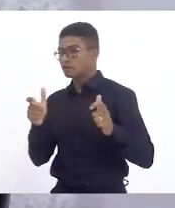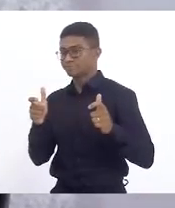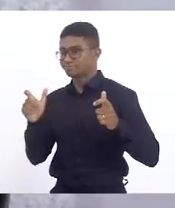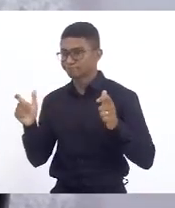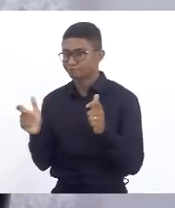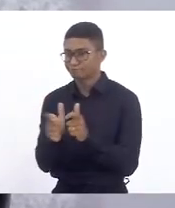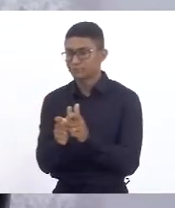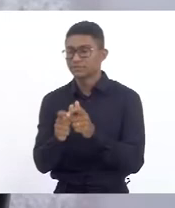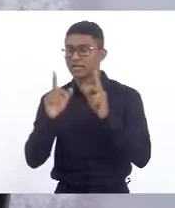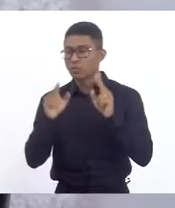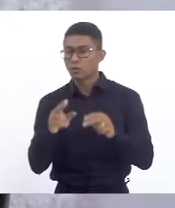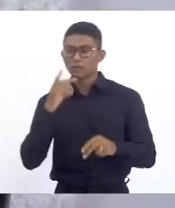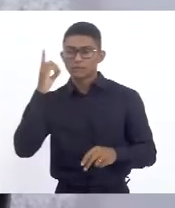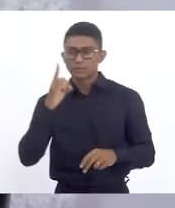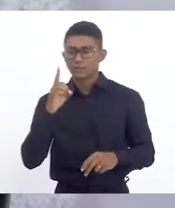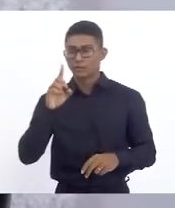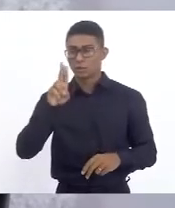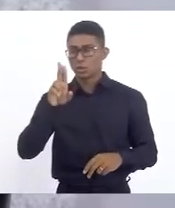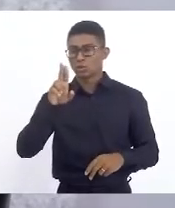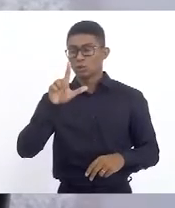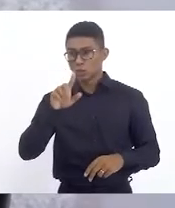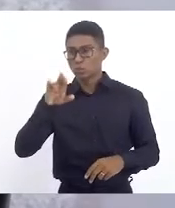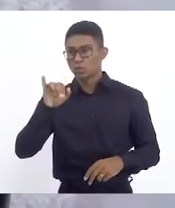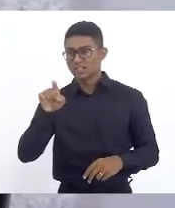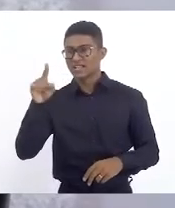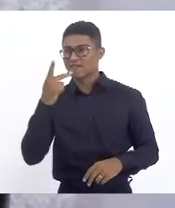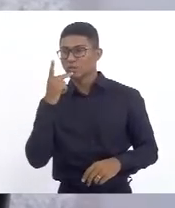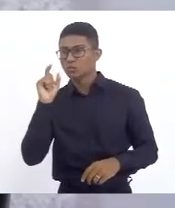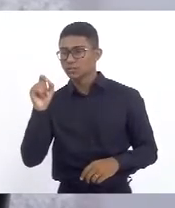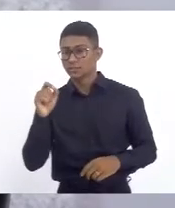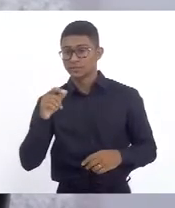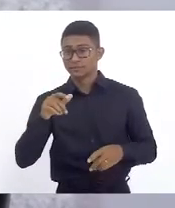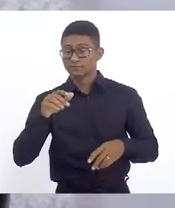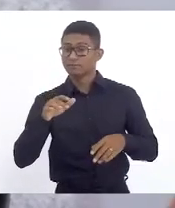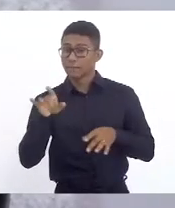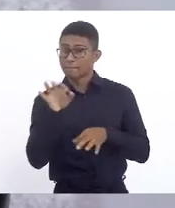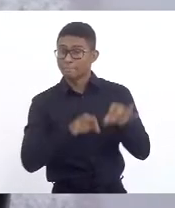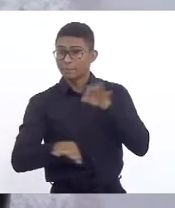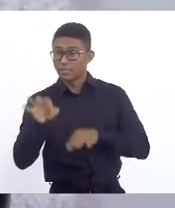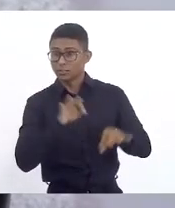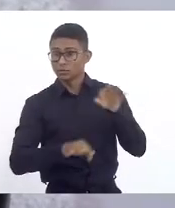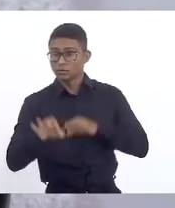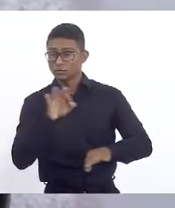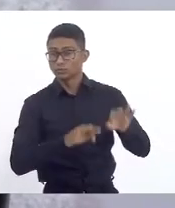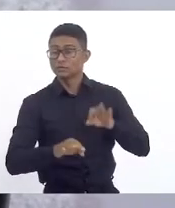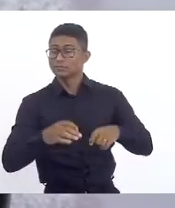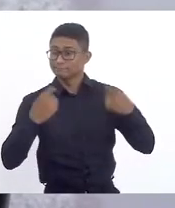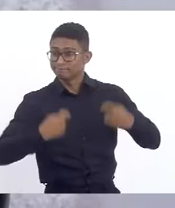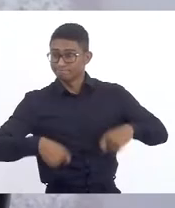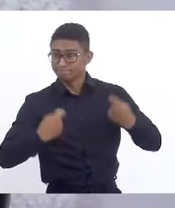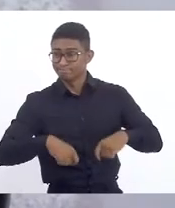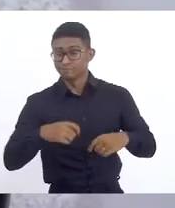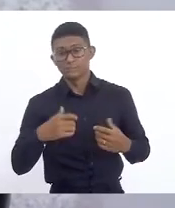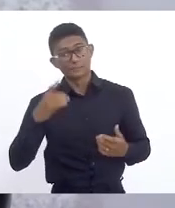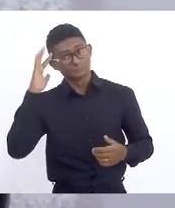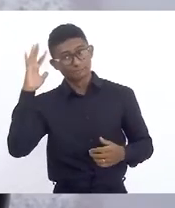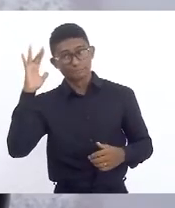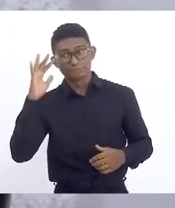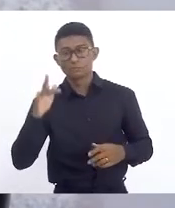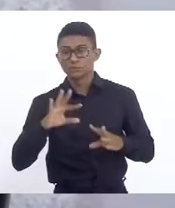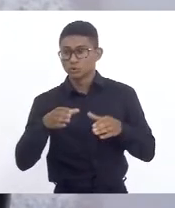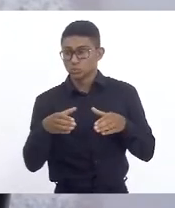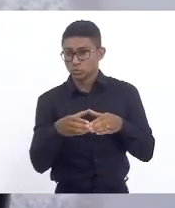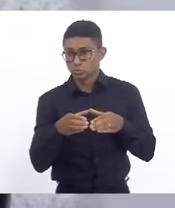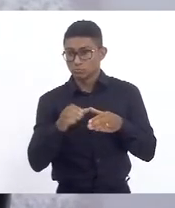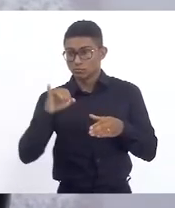que tem que repensar a questão das limitações do plano de recuperação fiscal. O INEA precisa, sim, se